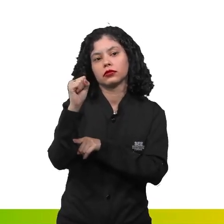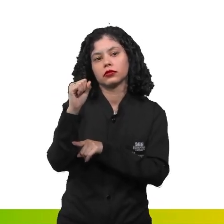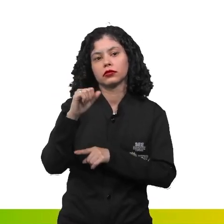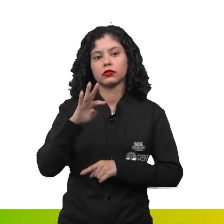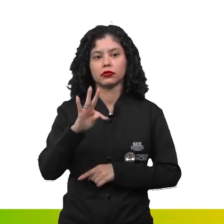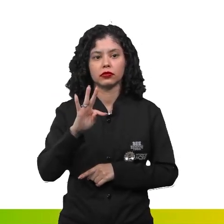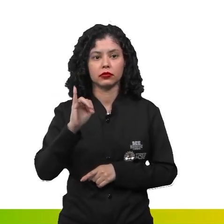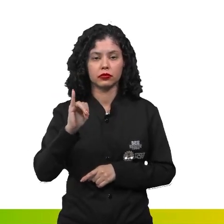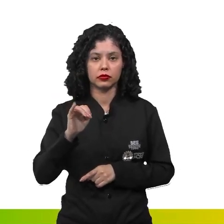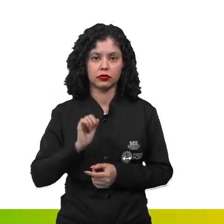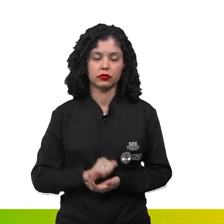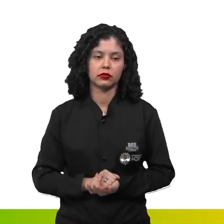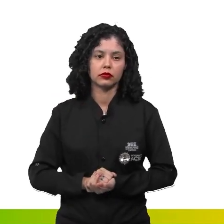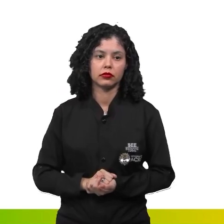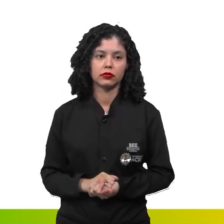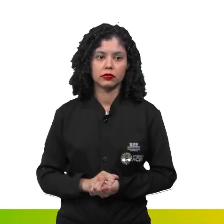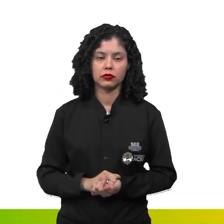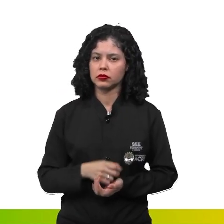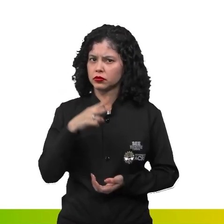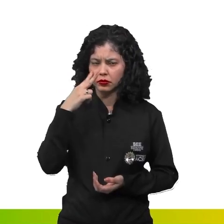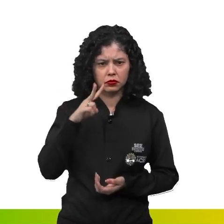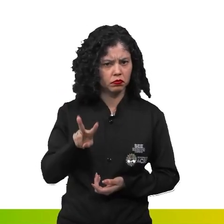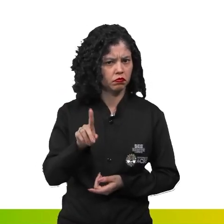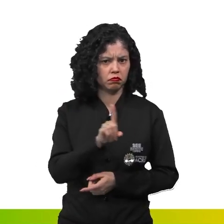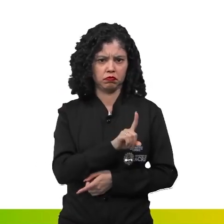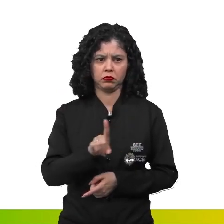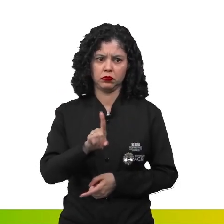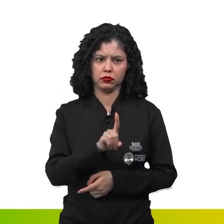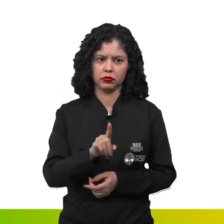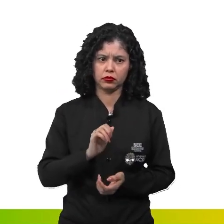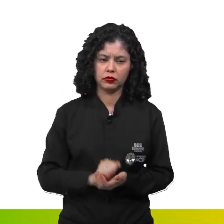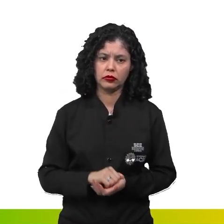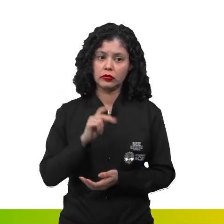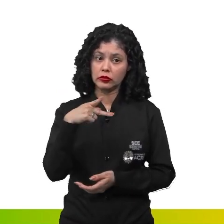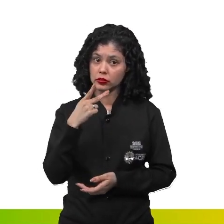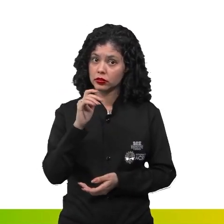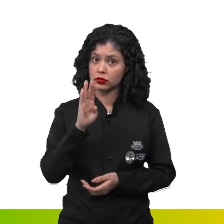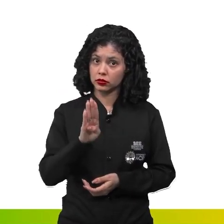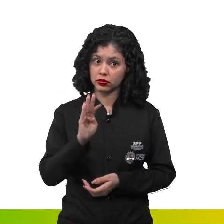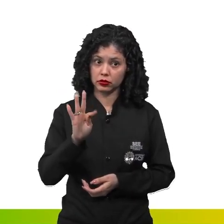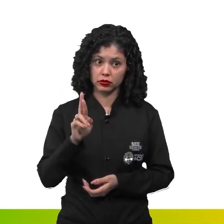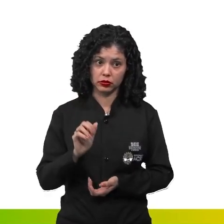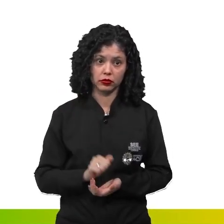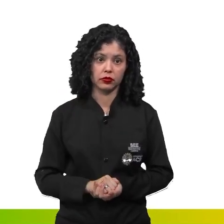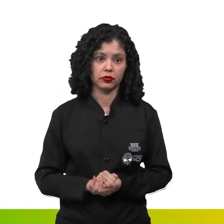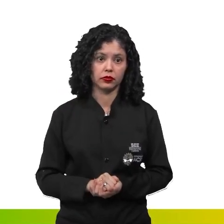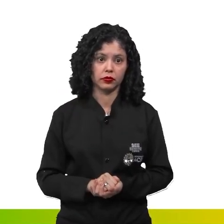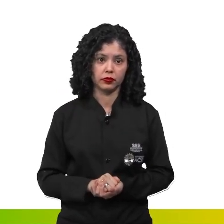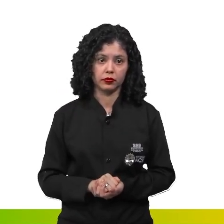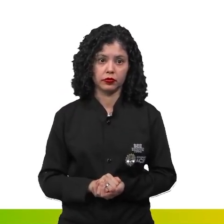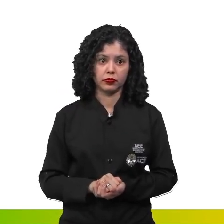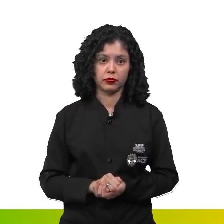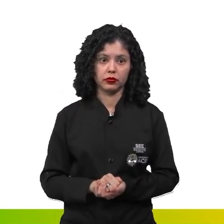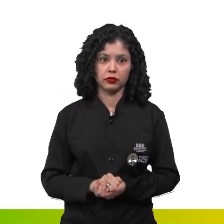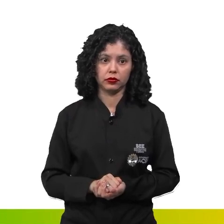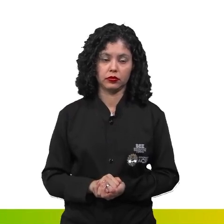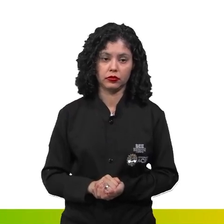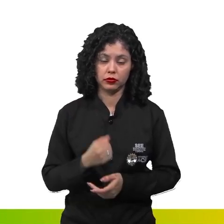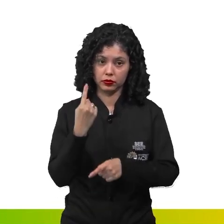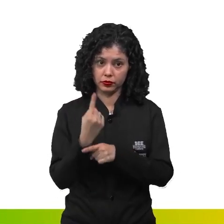por 8 bits. Nós não vimos falar sobre nibble, nós vimos falar sobre bytes, tá?